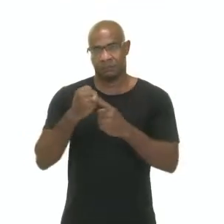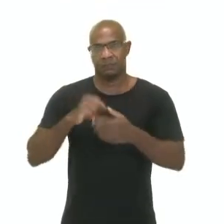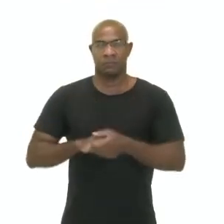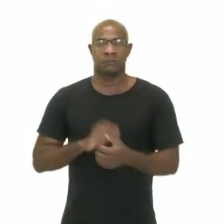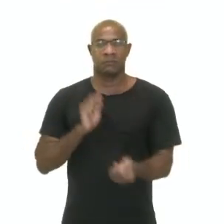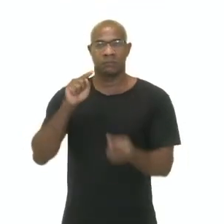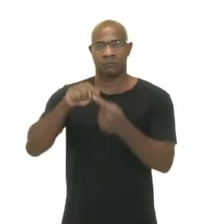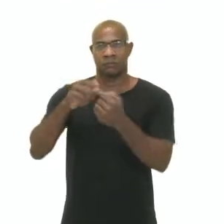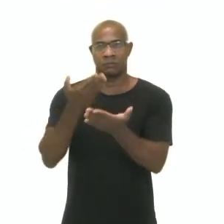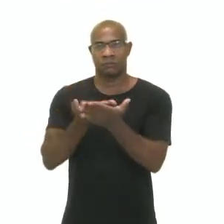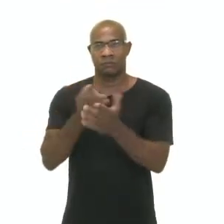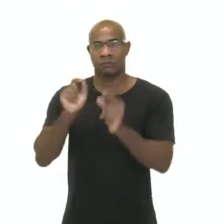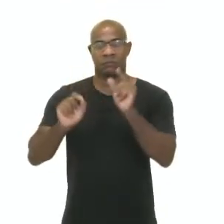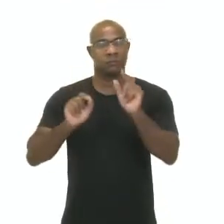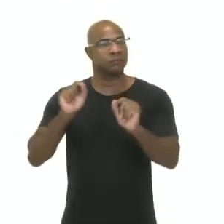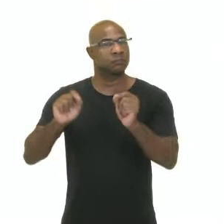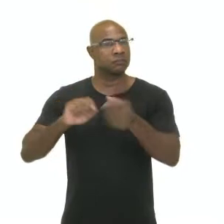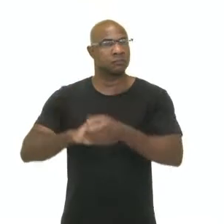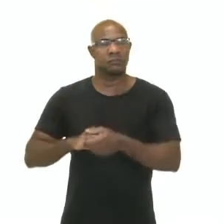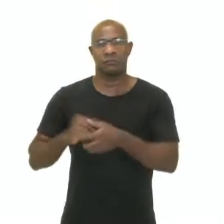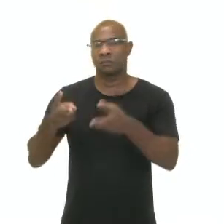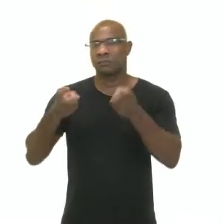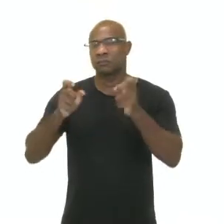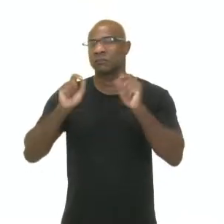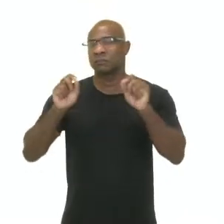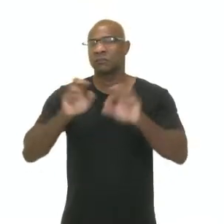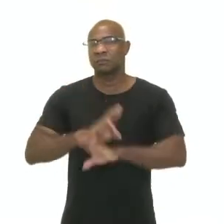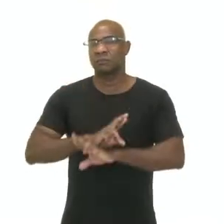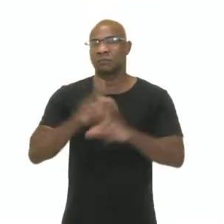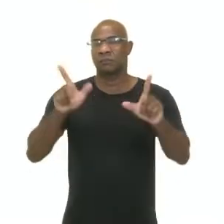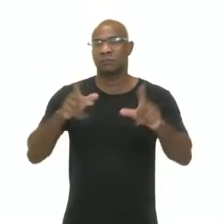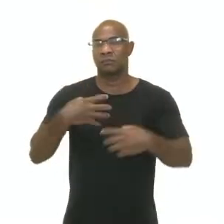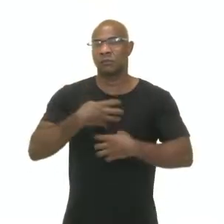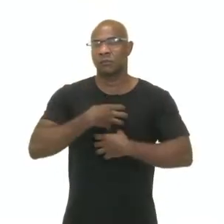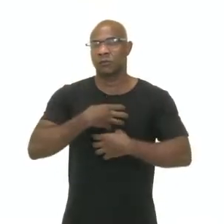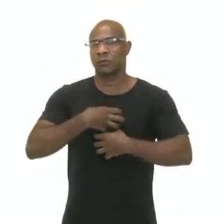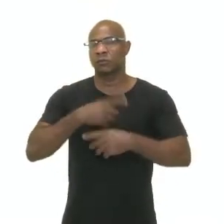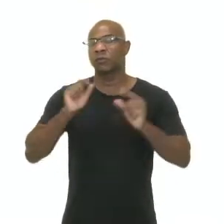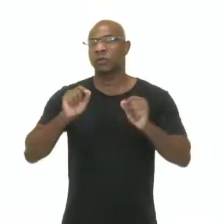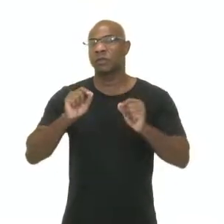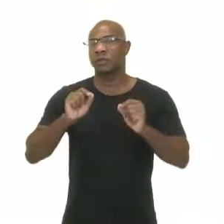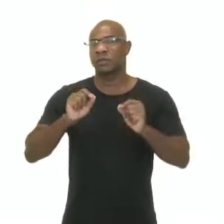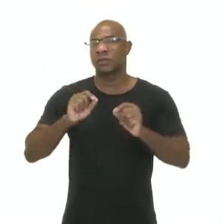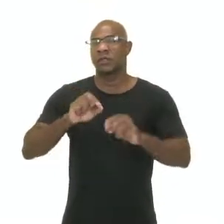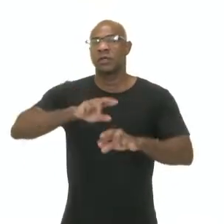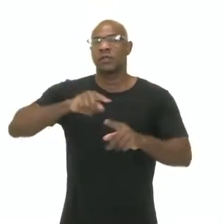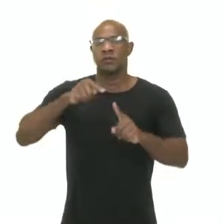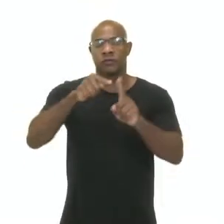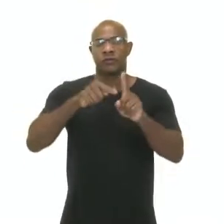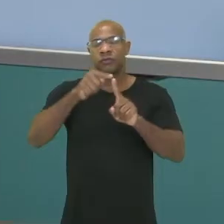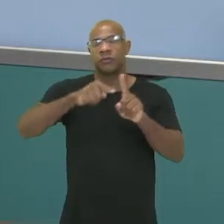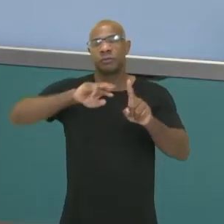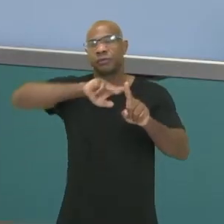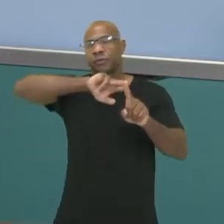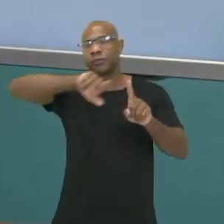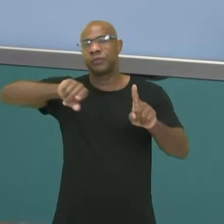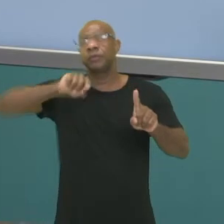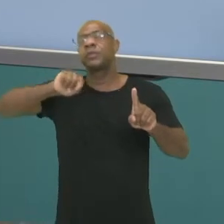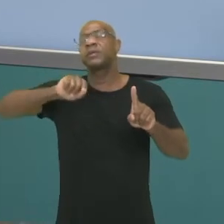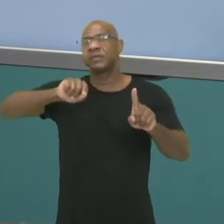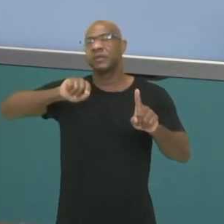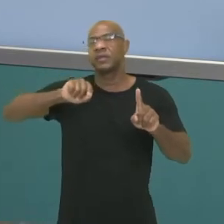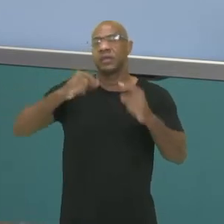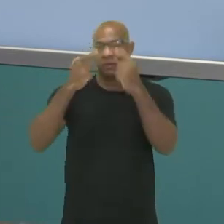é a gente falar um pouco, perceber um pouco as diferentes formas de violência nas sociedades contemporâneas.